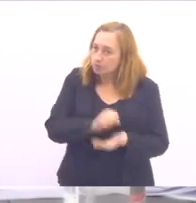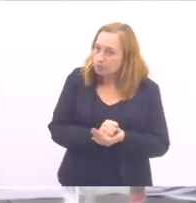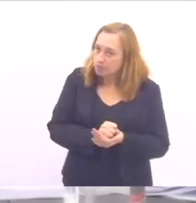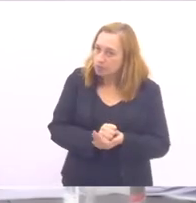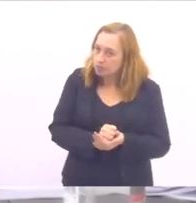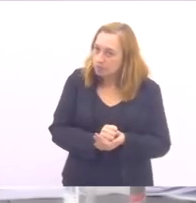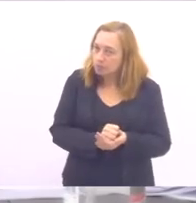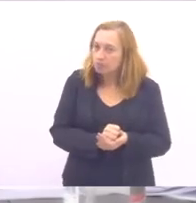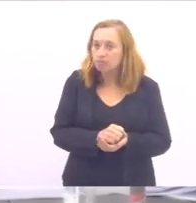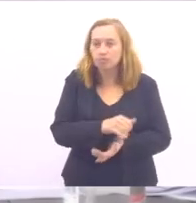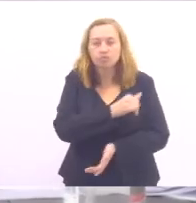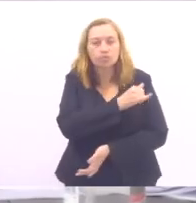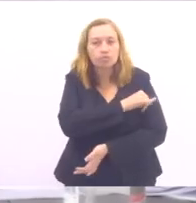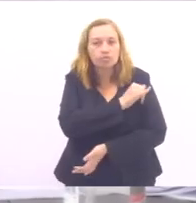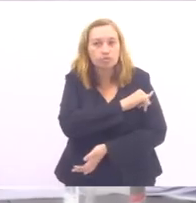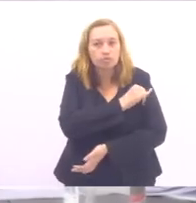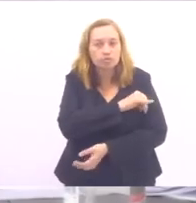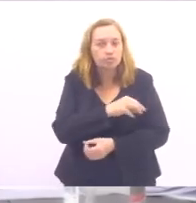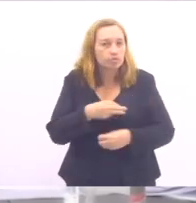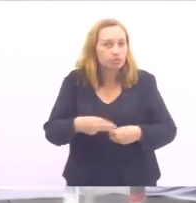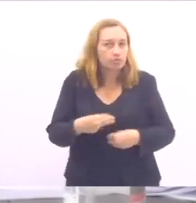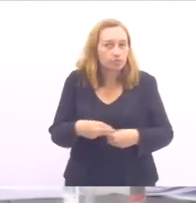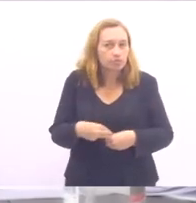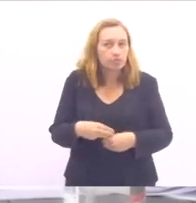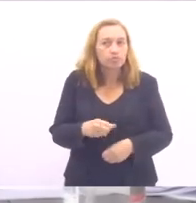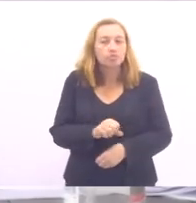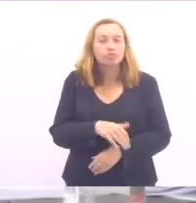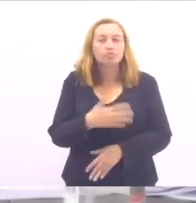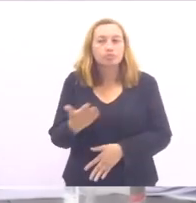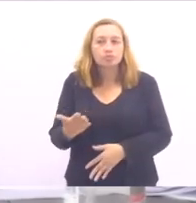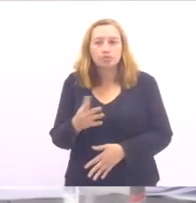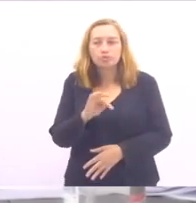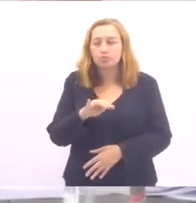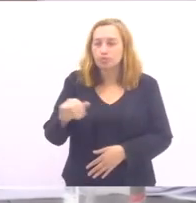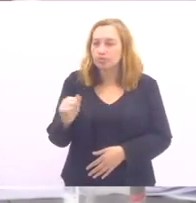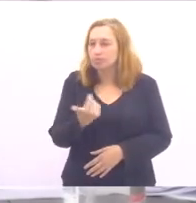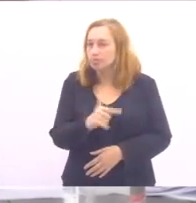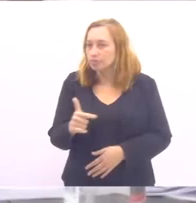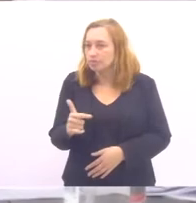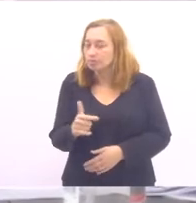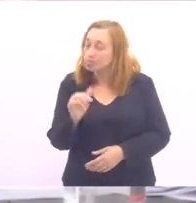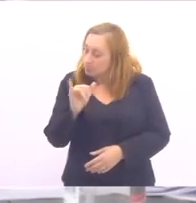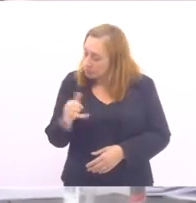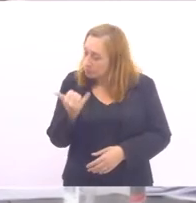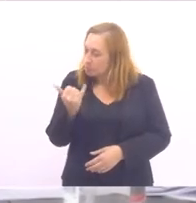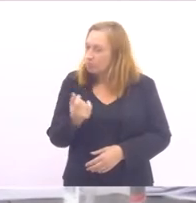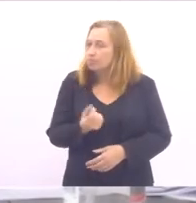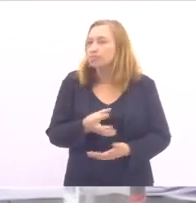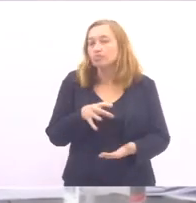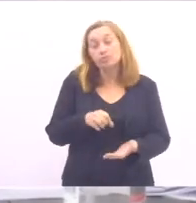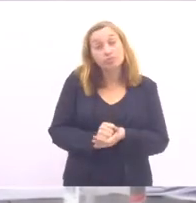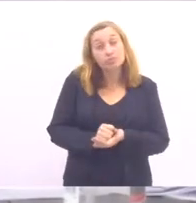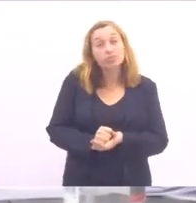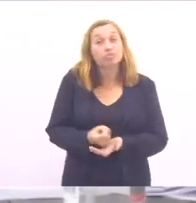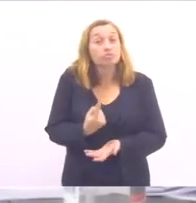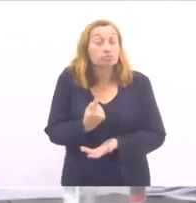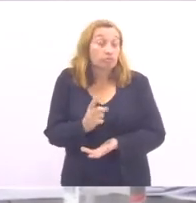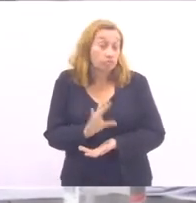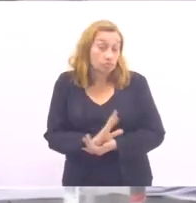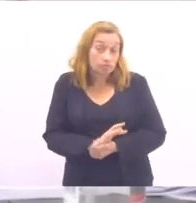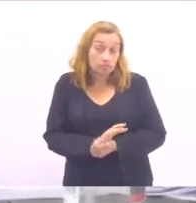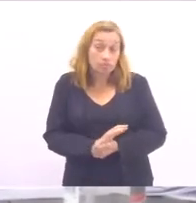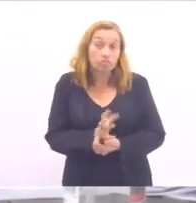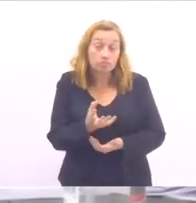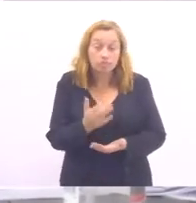provisório do Rio de Janeiro, do município, enquanto o INEA não tem um, aproveitar um cadastro qualquer, porque o cara diz, olha, eu